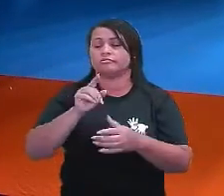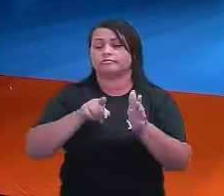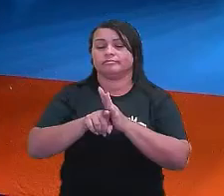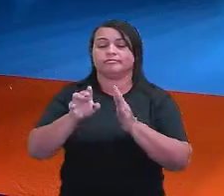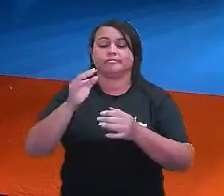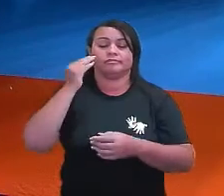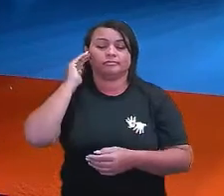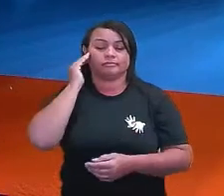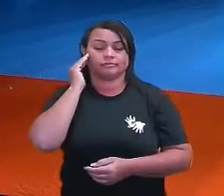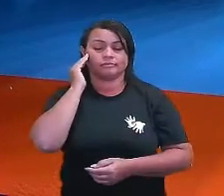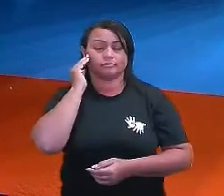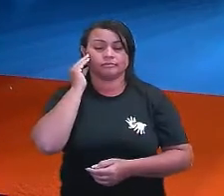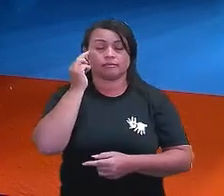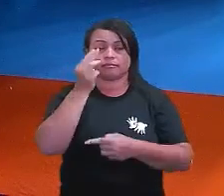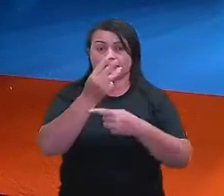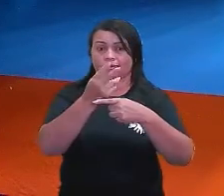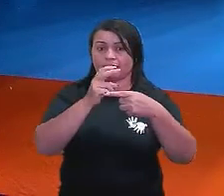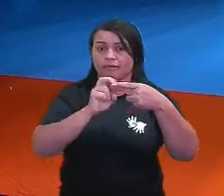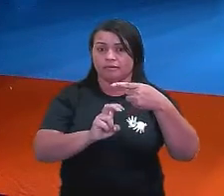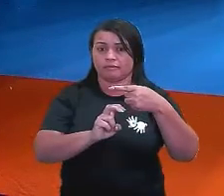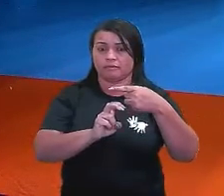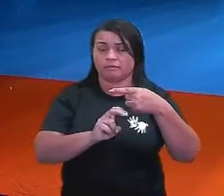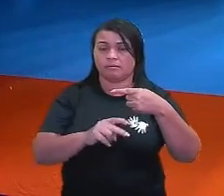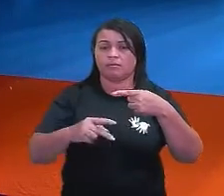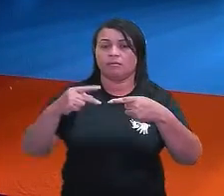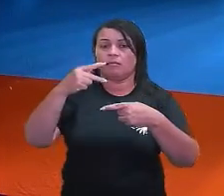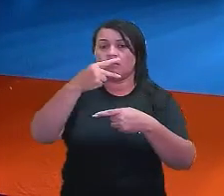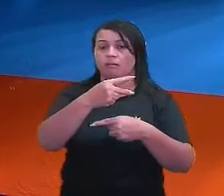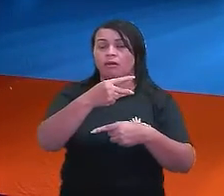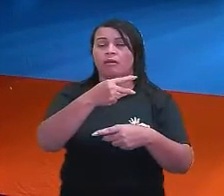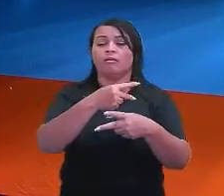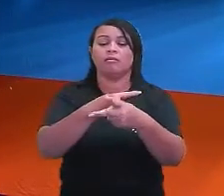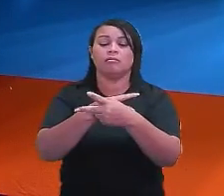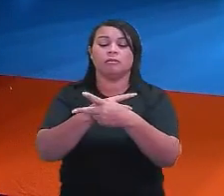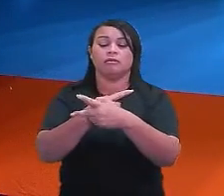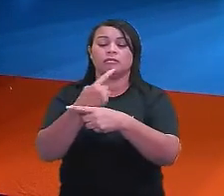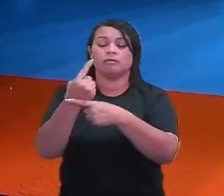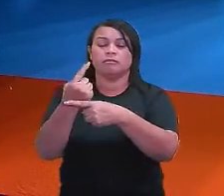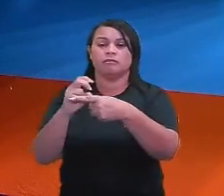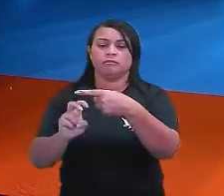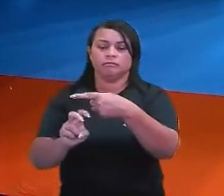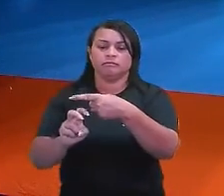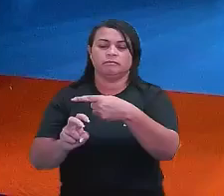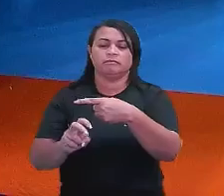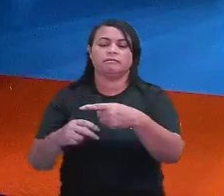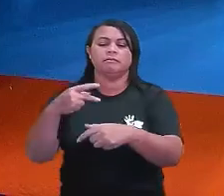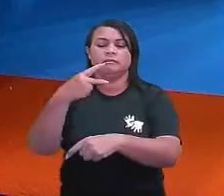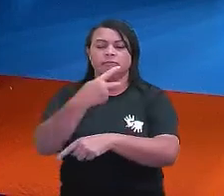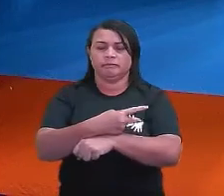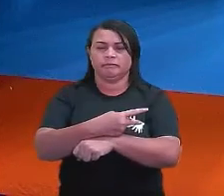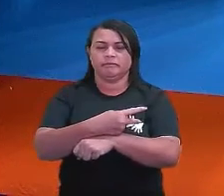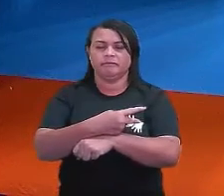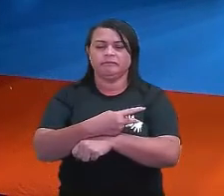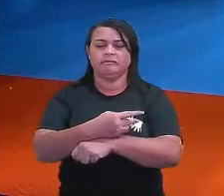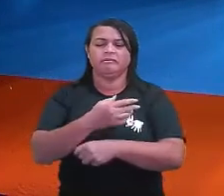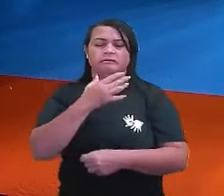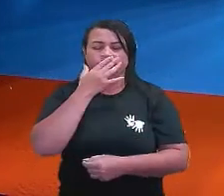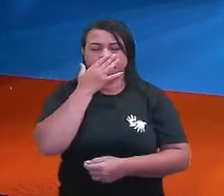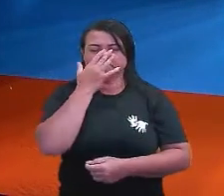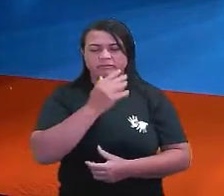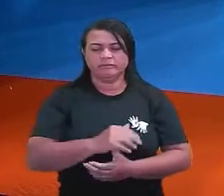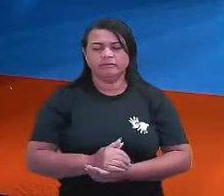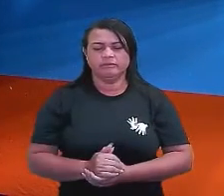pergunta: 3/5 é maior ou é menor do que 1/5? É maior, é o símbolo do maior.